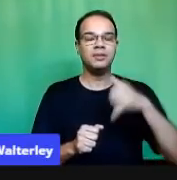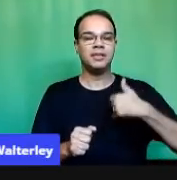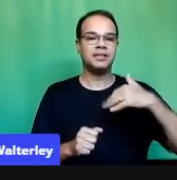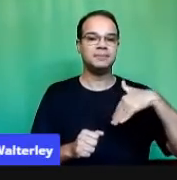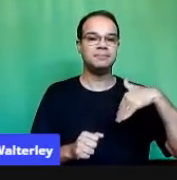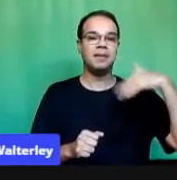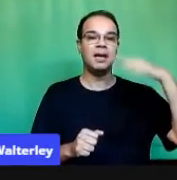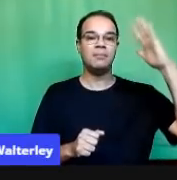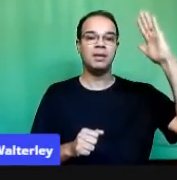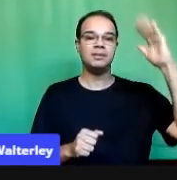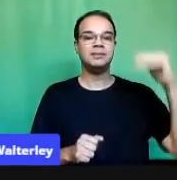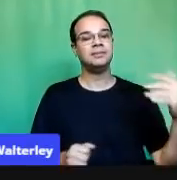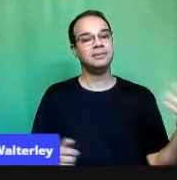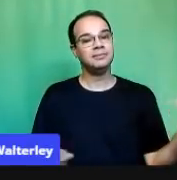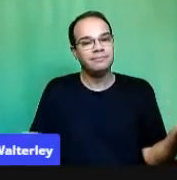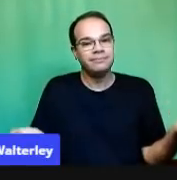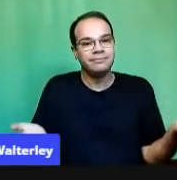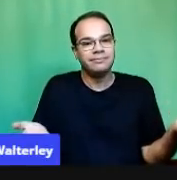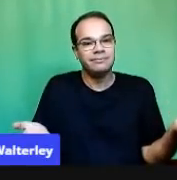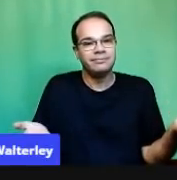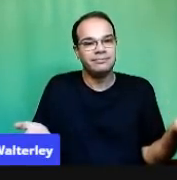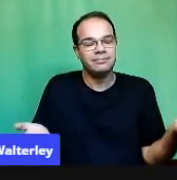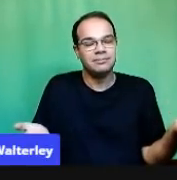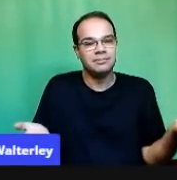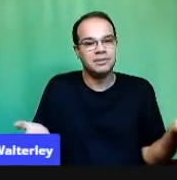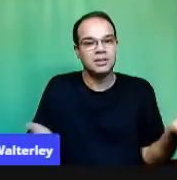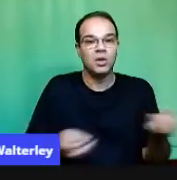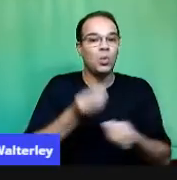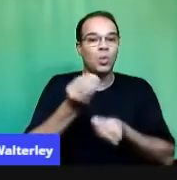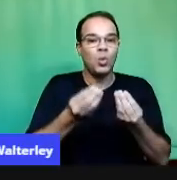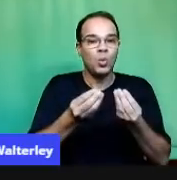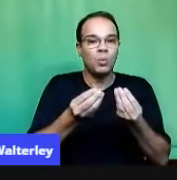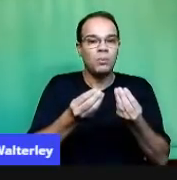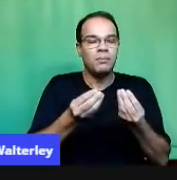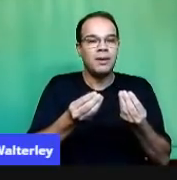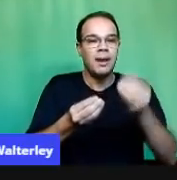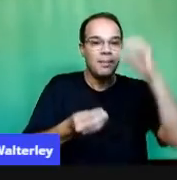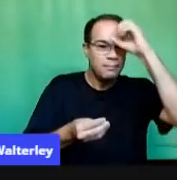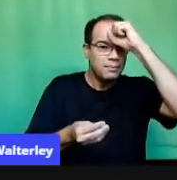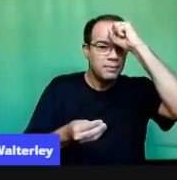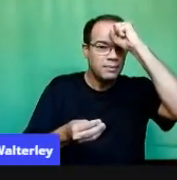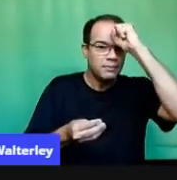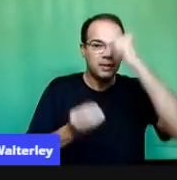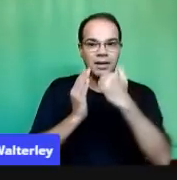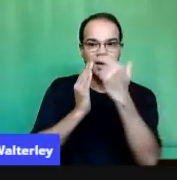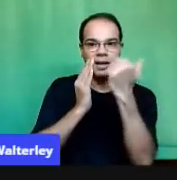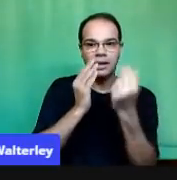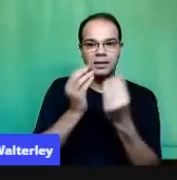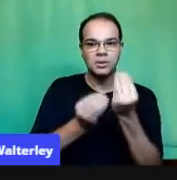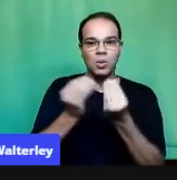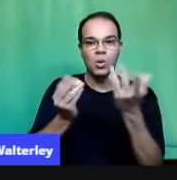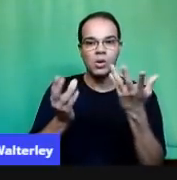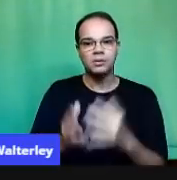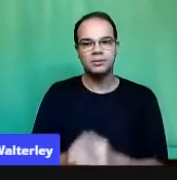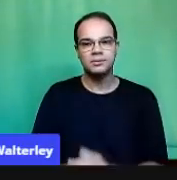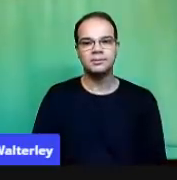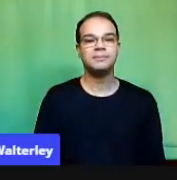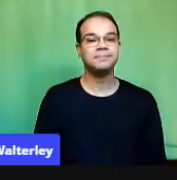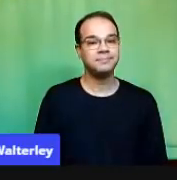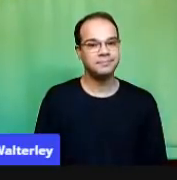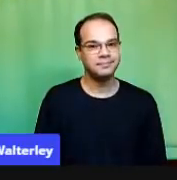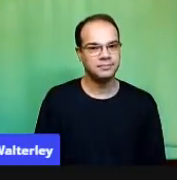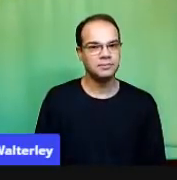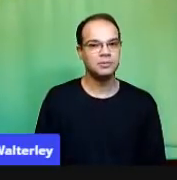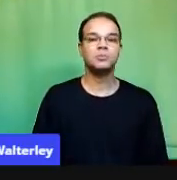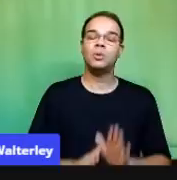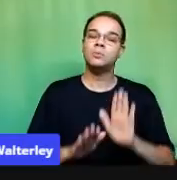criança cuidando desse desenvolvimento sensorial dela. Então, nós precisamos ter um cuidado com o que